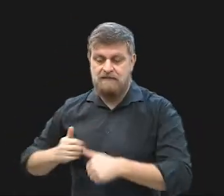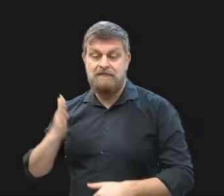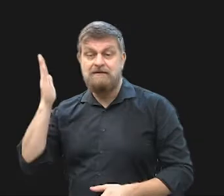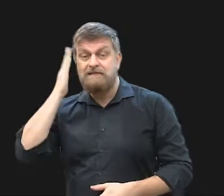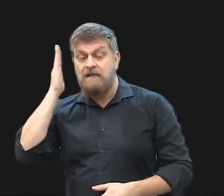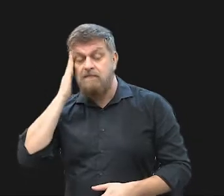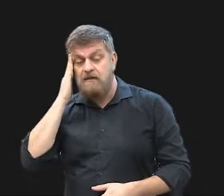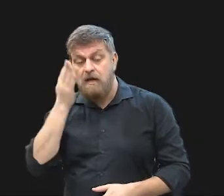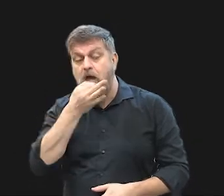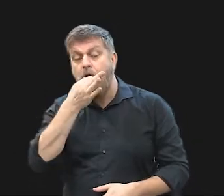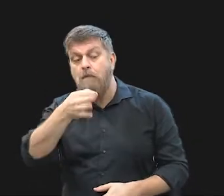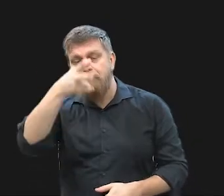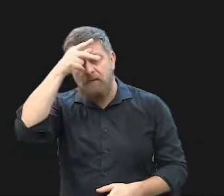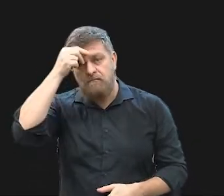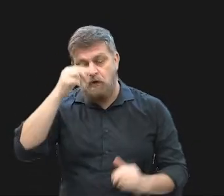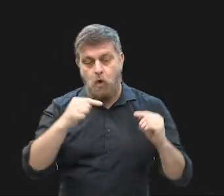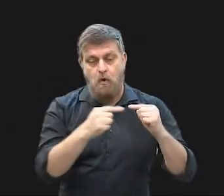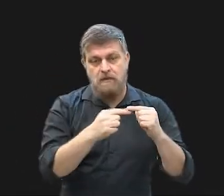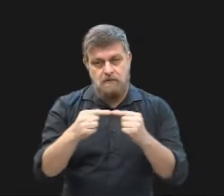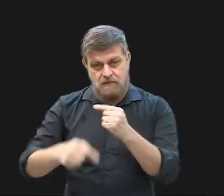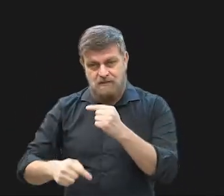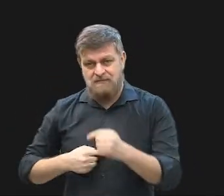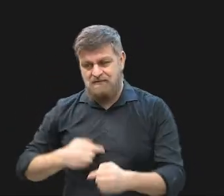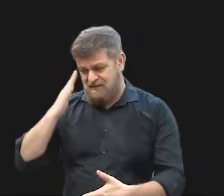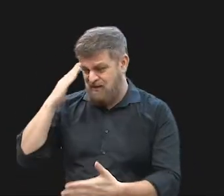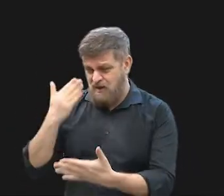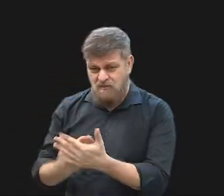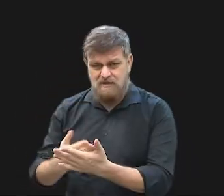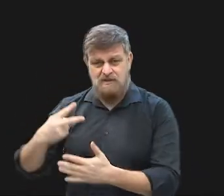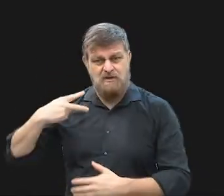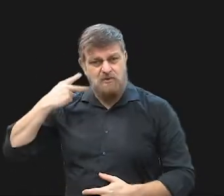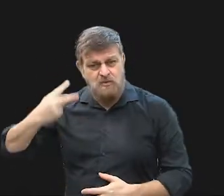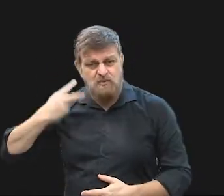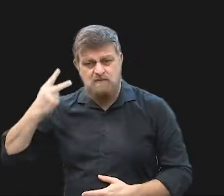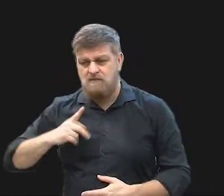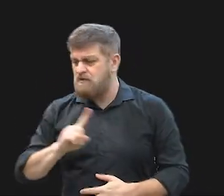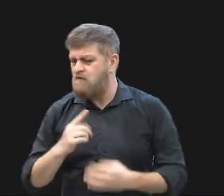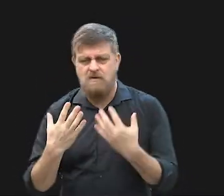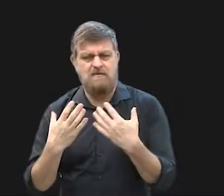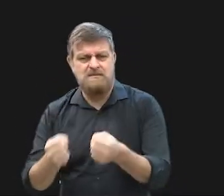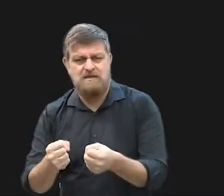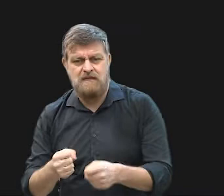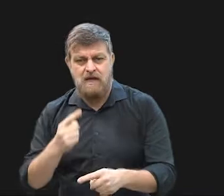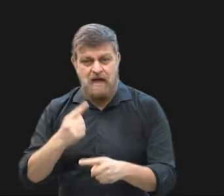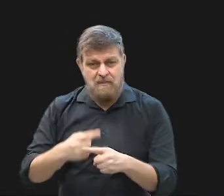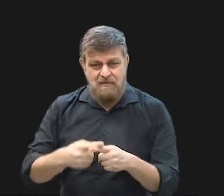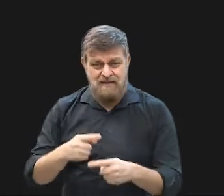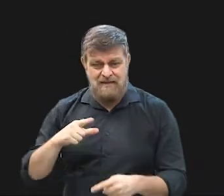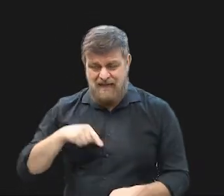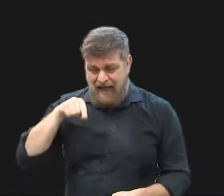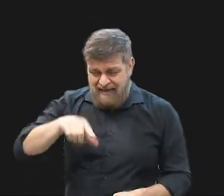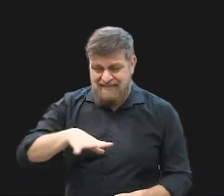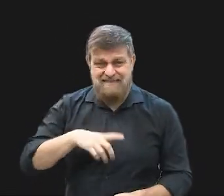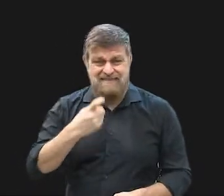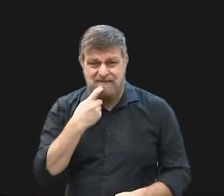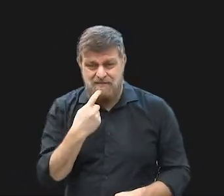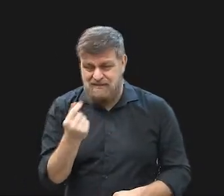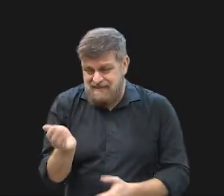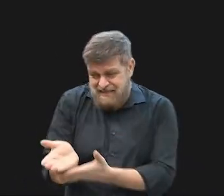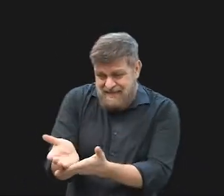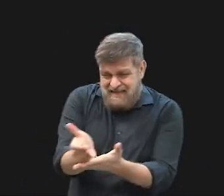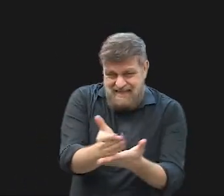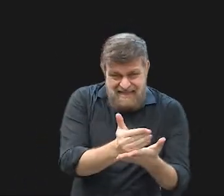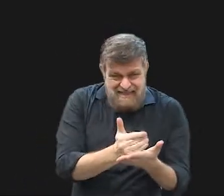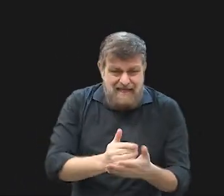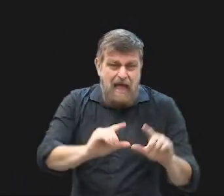Câmara, eu acho que vai derrubar o veto, porque o impacto, né? O impacto financeiro na cidade de Campinas seria muito pequeno, mas o impacto